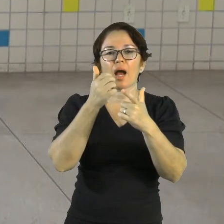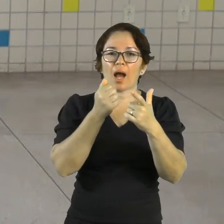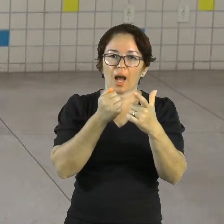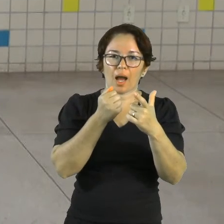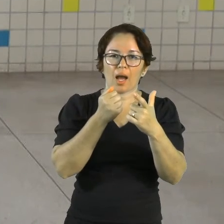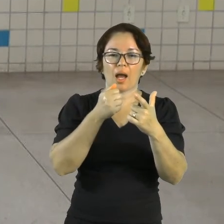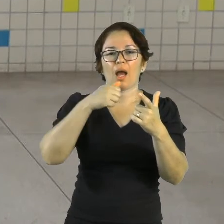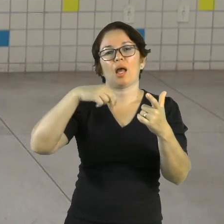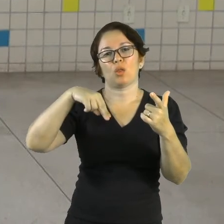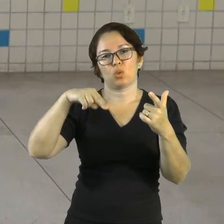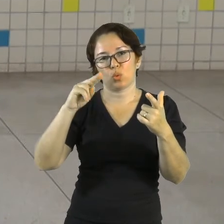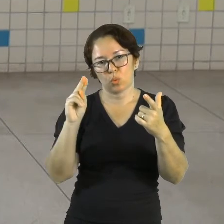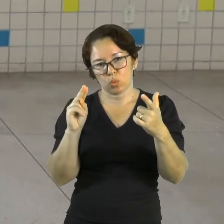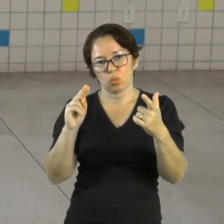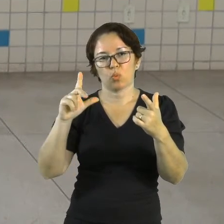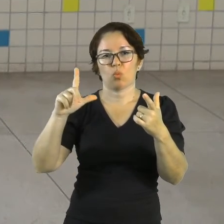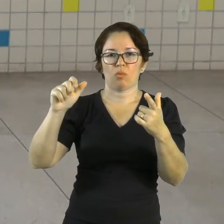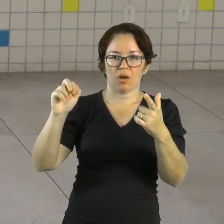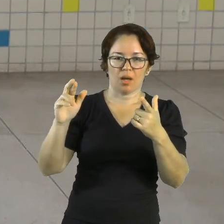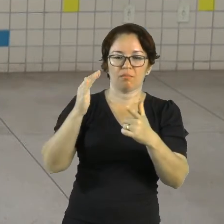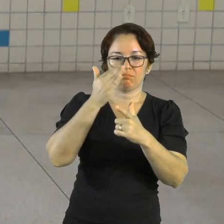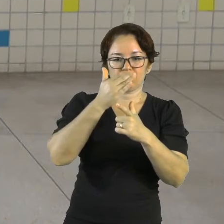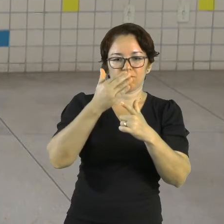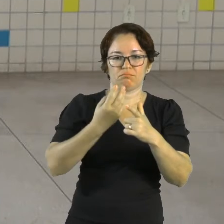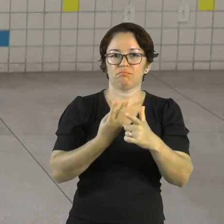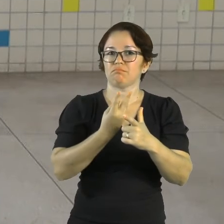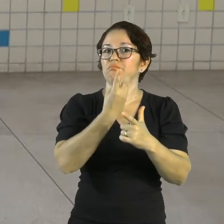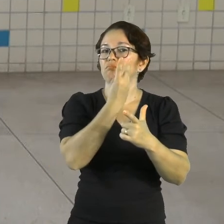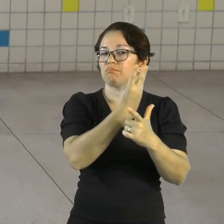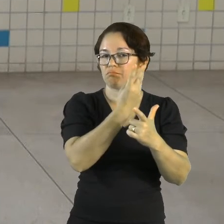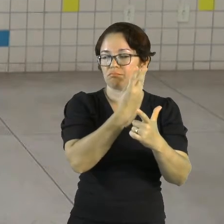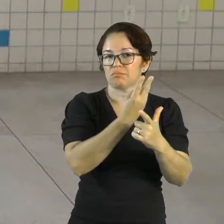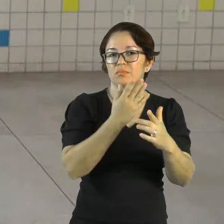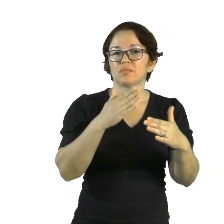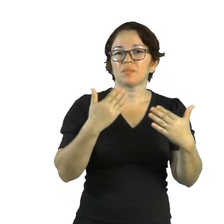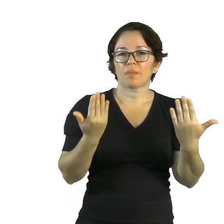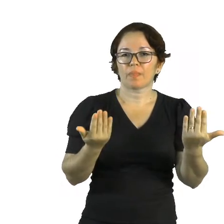Anular. 3 sílabas. Então, ela é chamada de